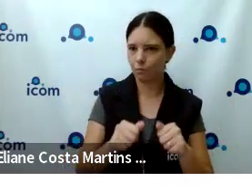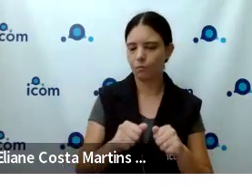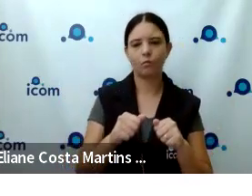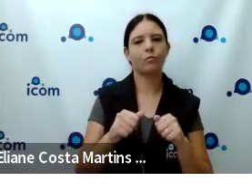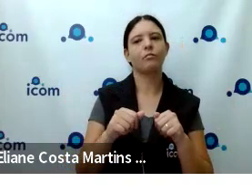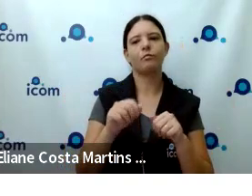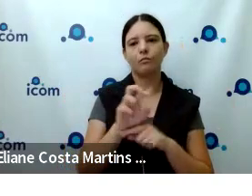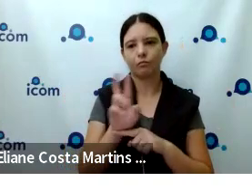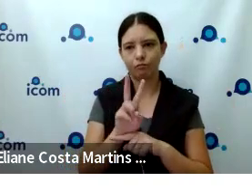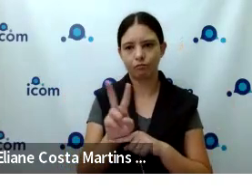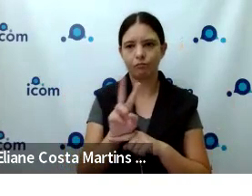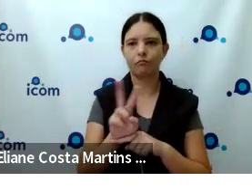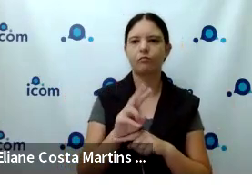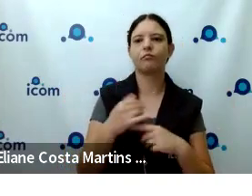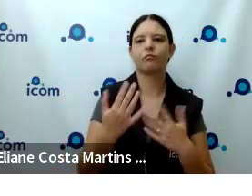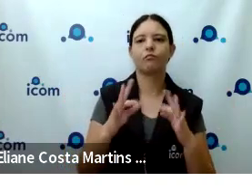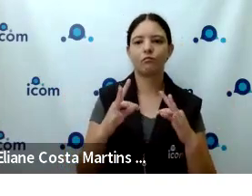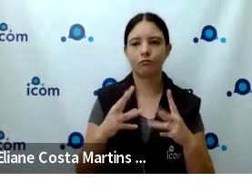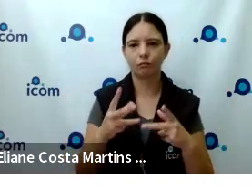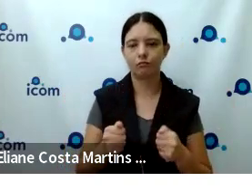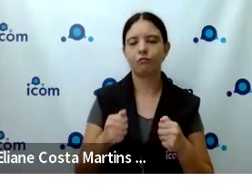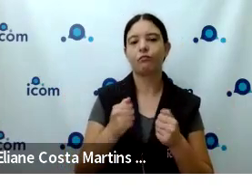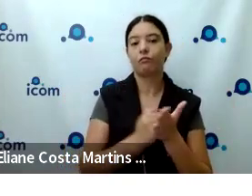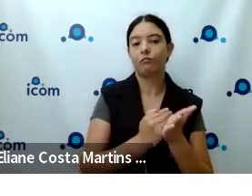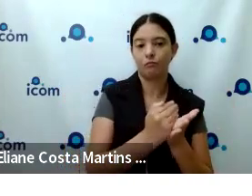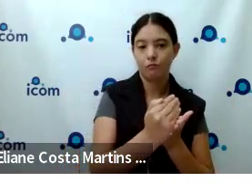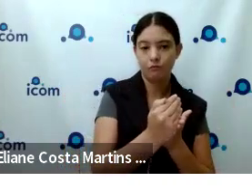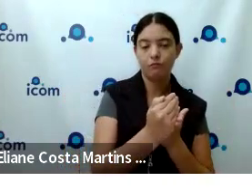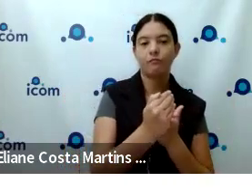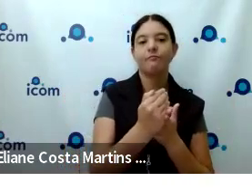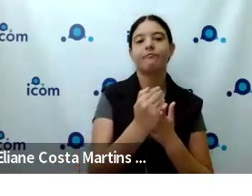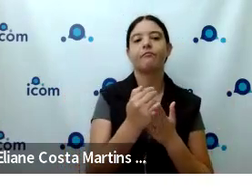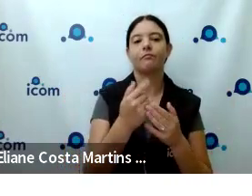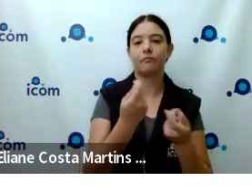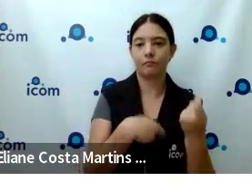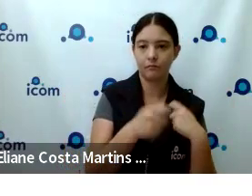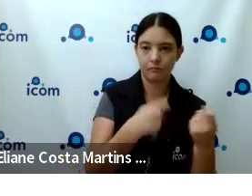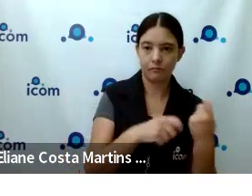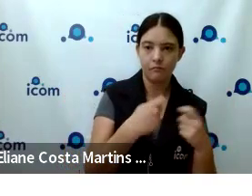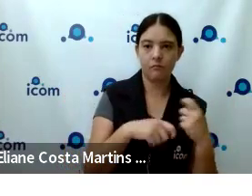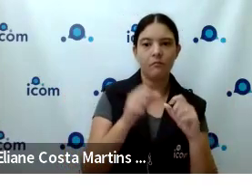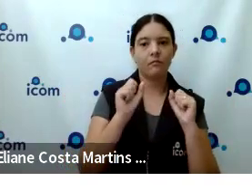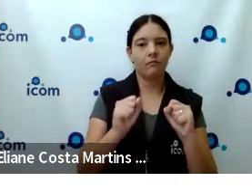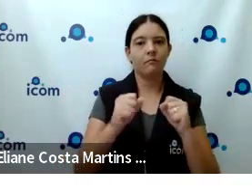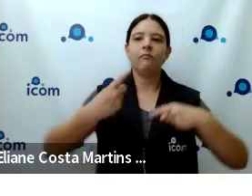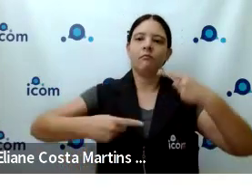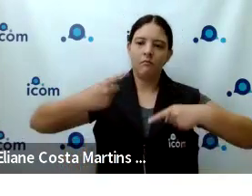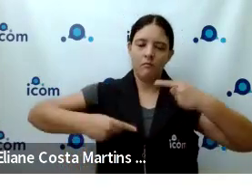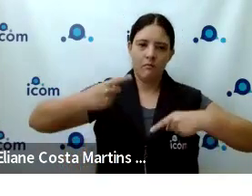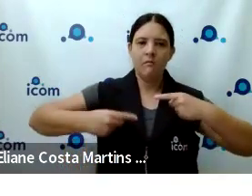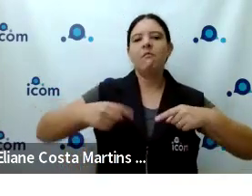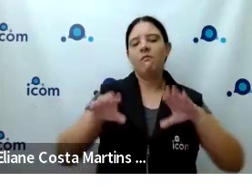autuação fiscal, né, que inicia o trâmite administrativo, pode ser discutida. Tem